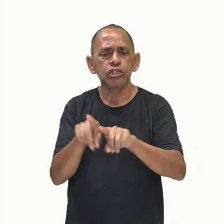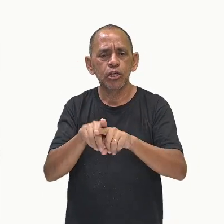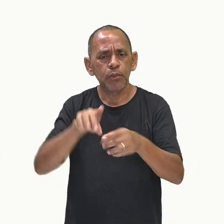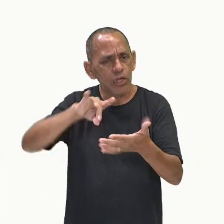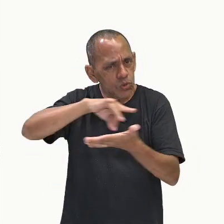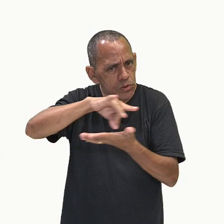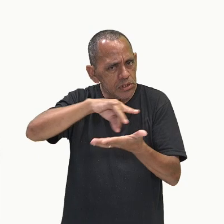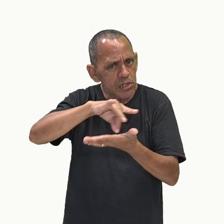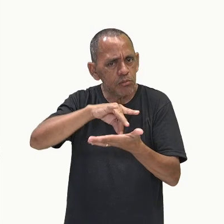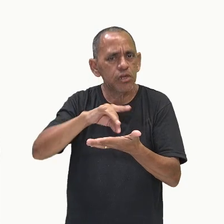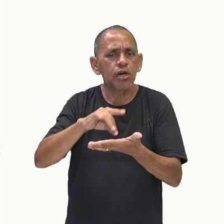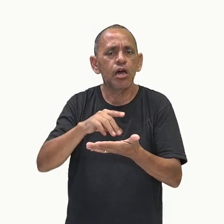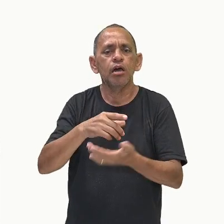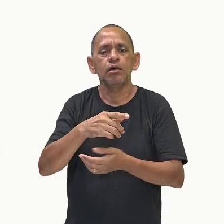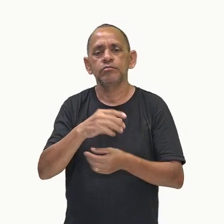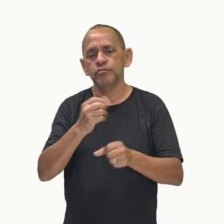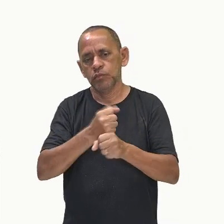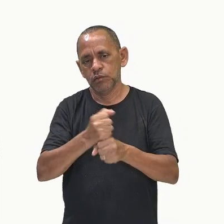mídias também.